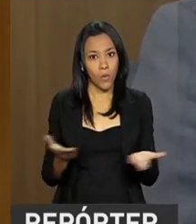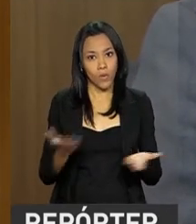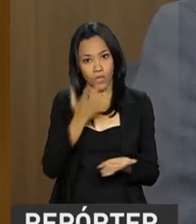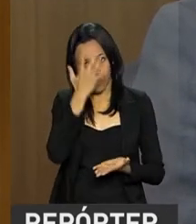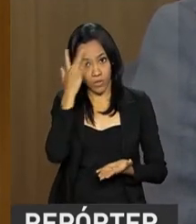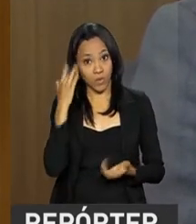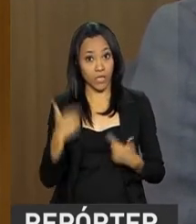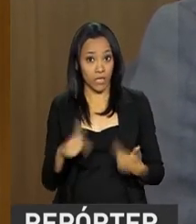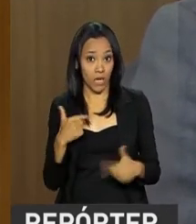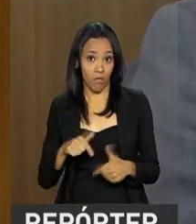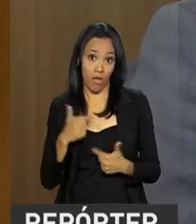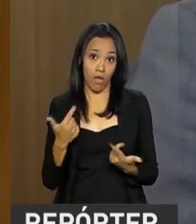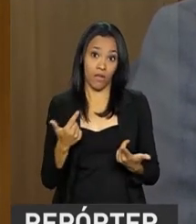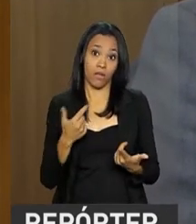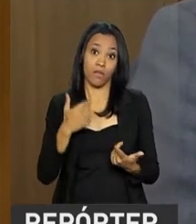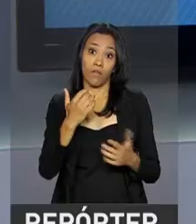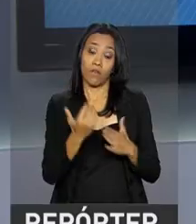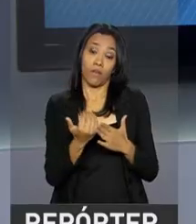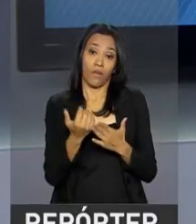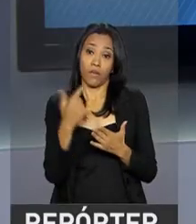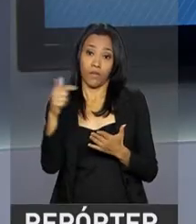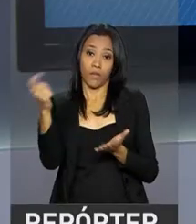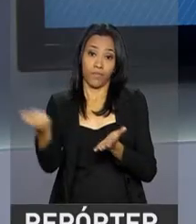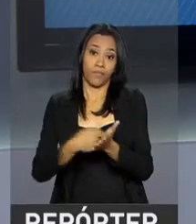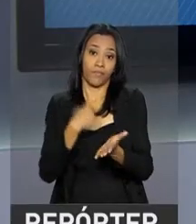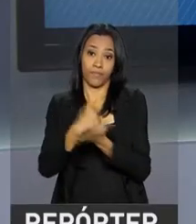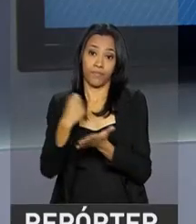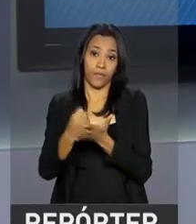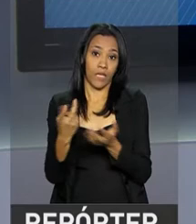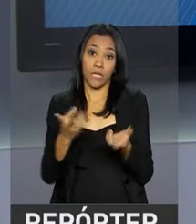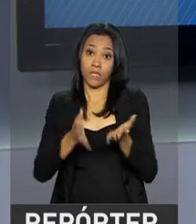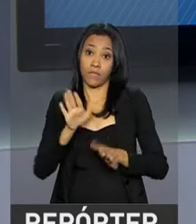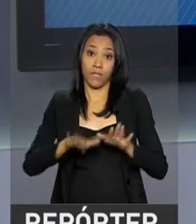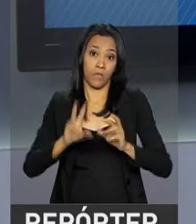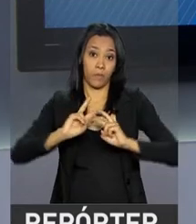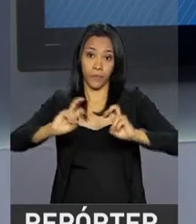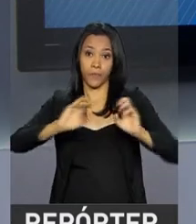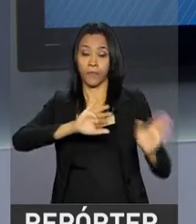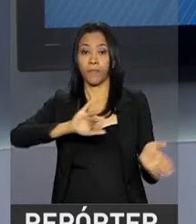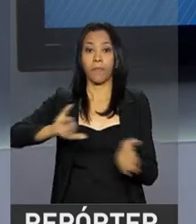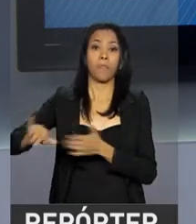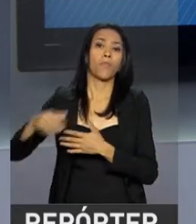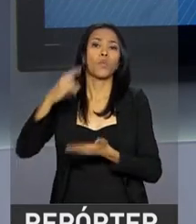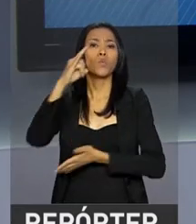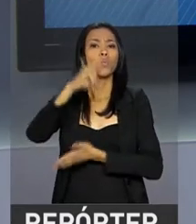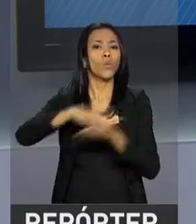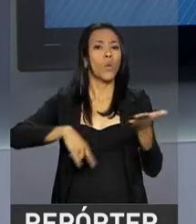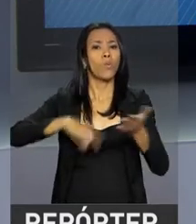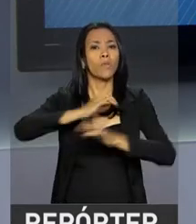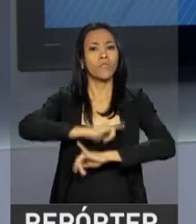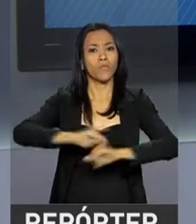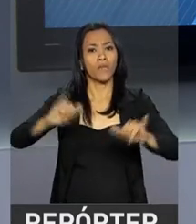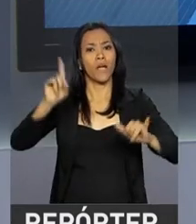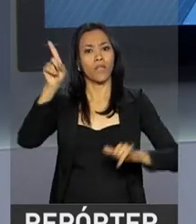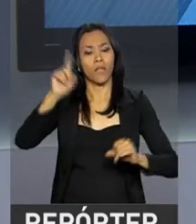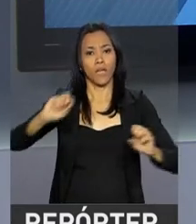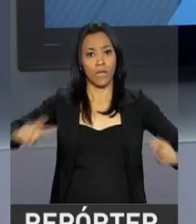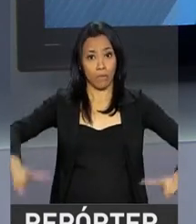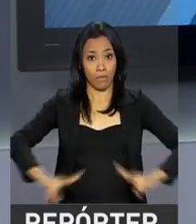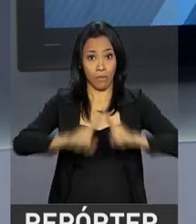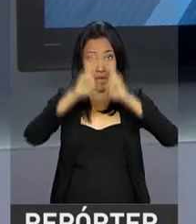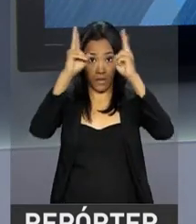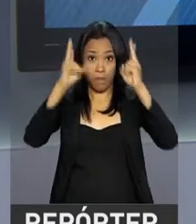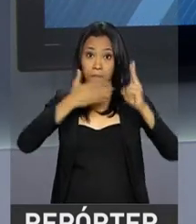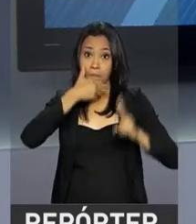informalidade não está percebendo o documento divulgado hoje em paris melhor a estimativa de crescimento para a economia